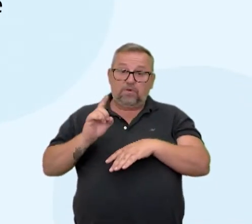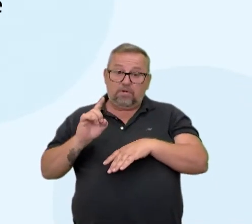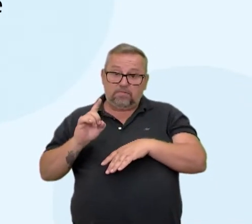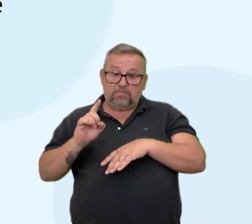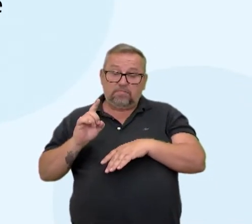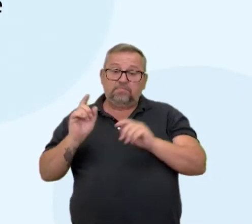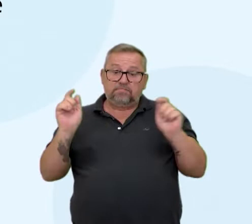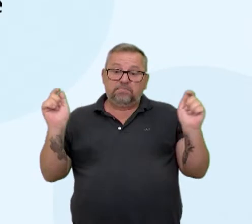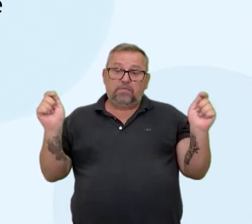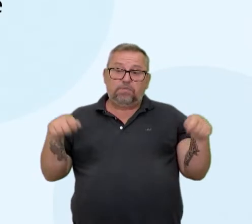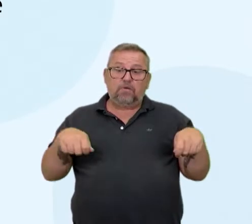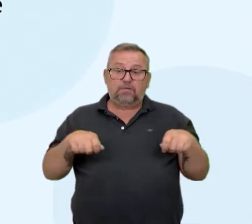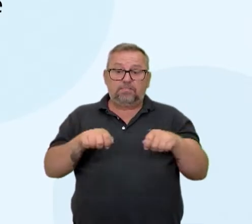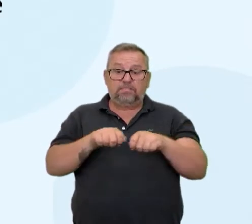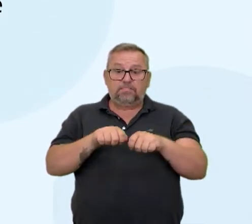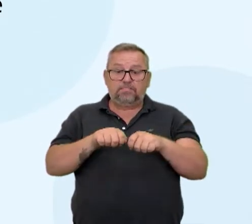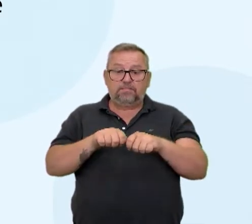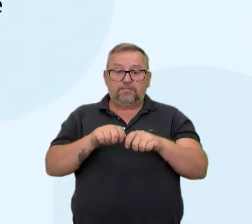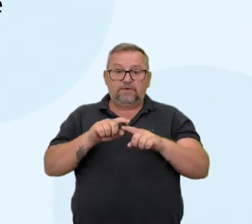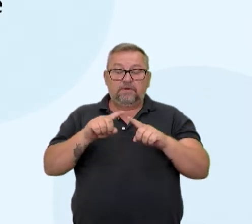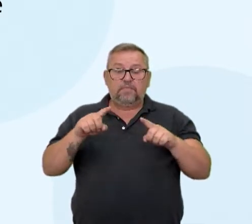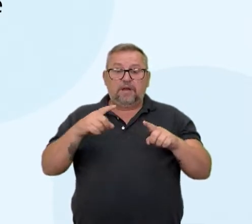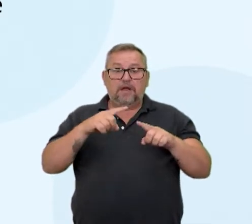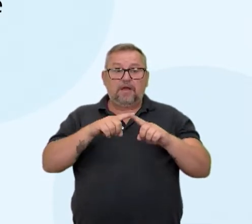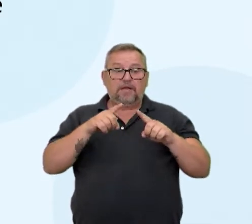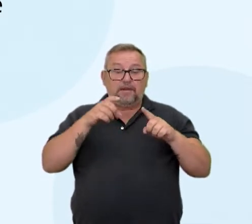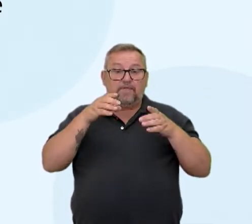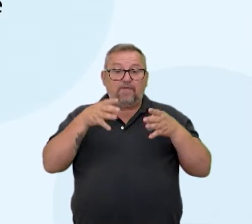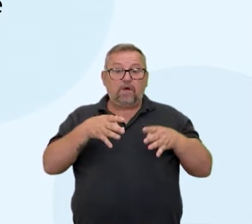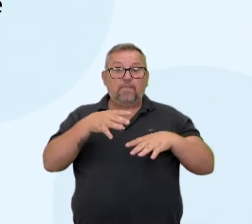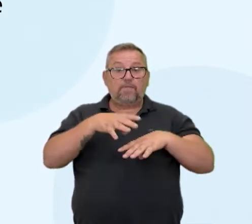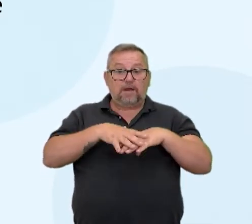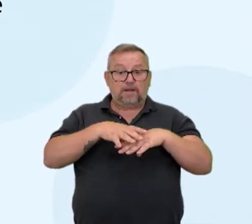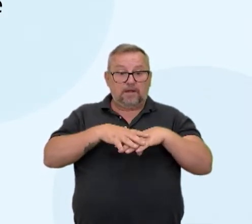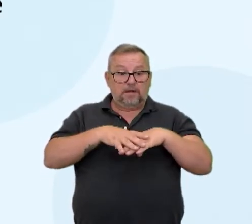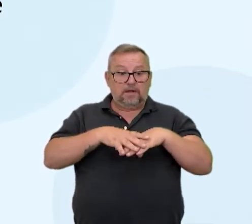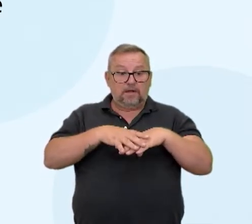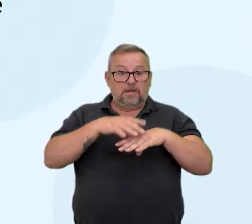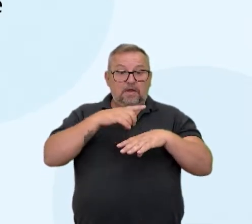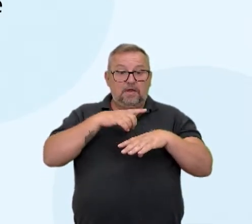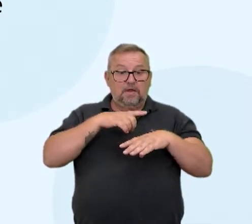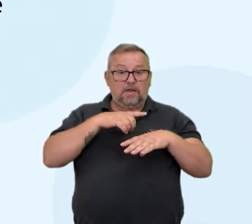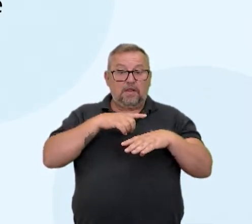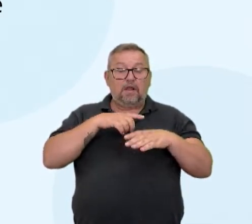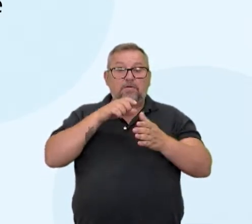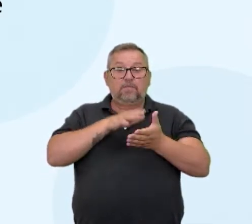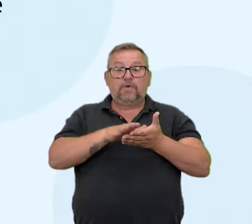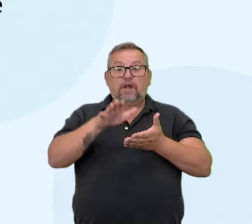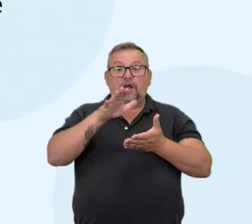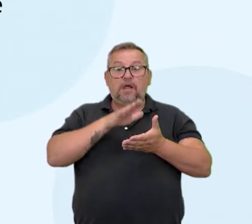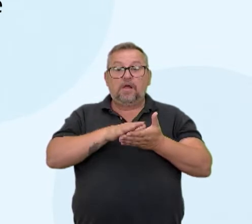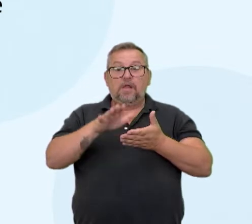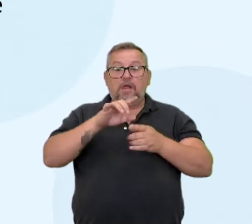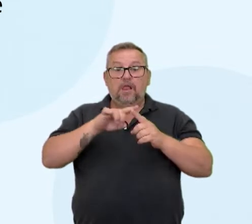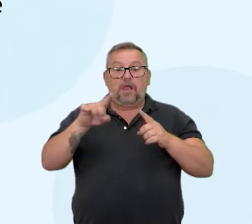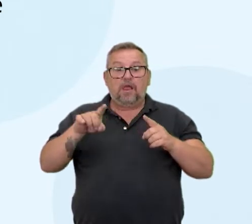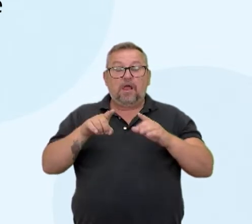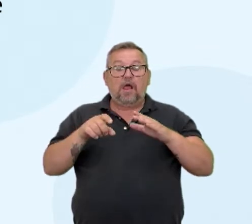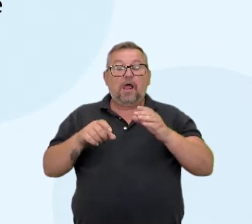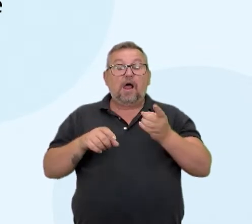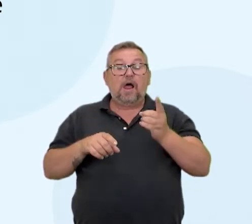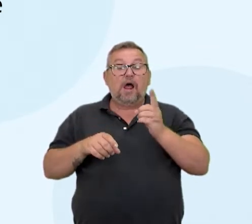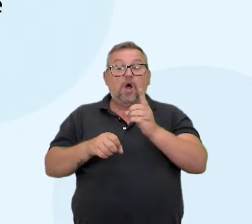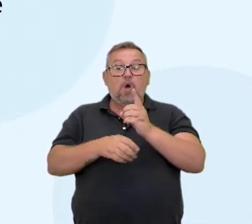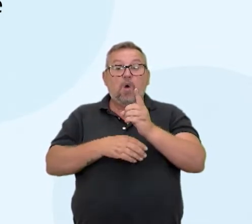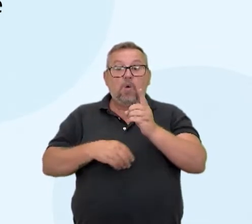acabou de falar. No sentido matemático, o modelo tem a capacidade de tornar gráfica a representação de algoritmos, né? A gente